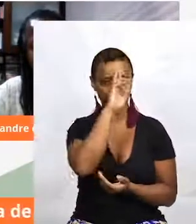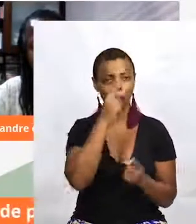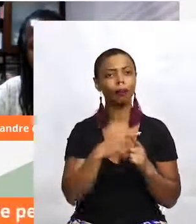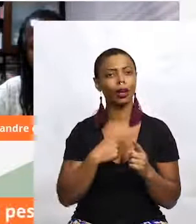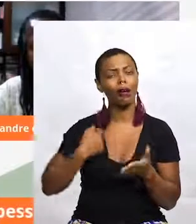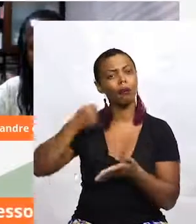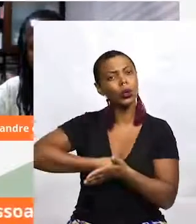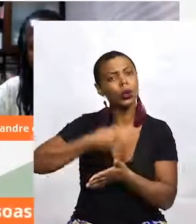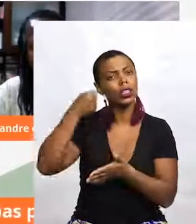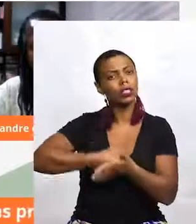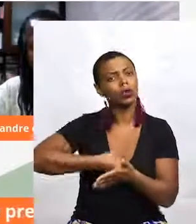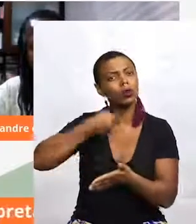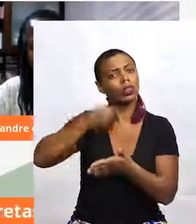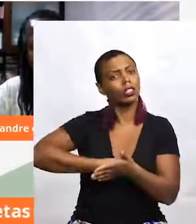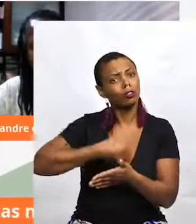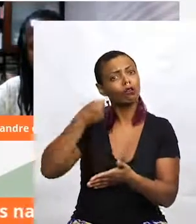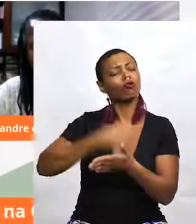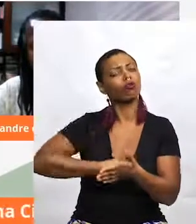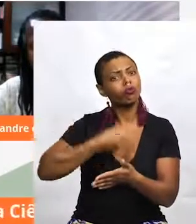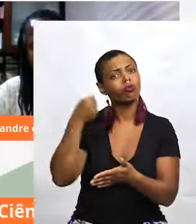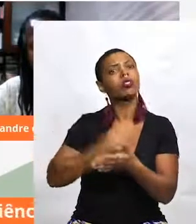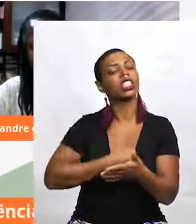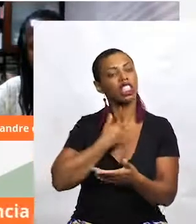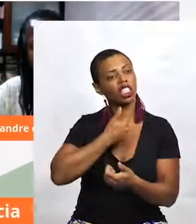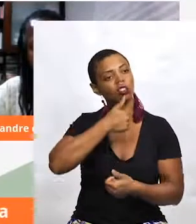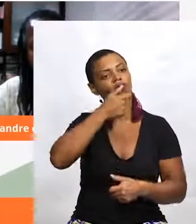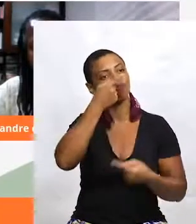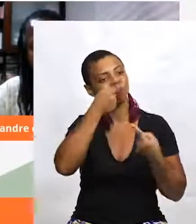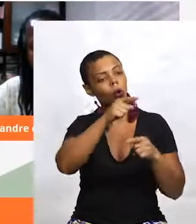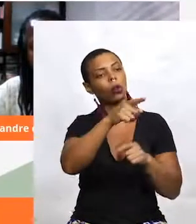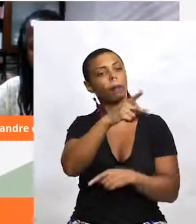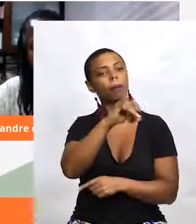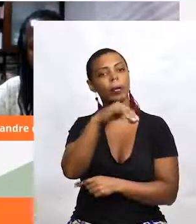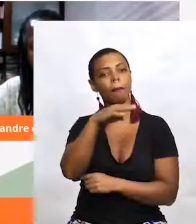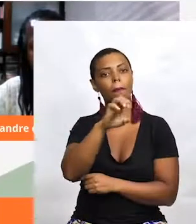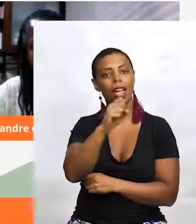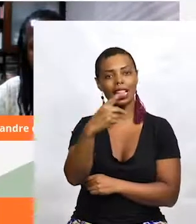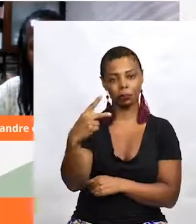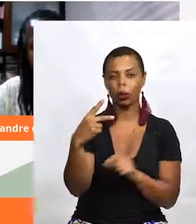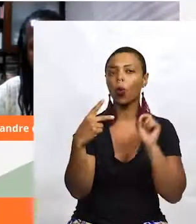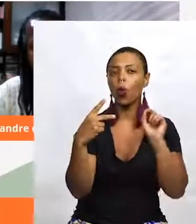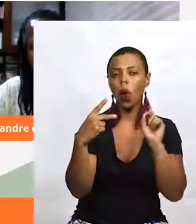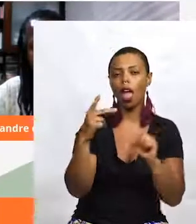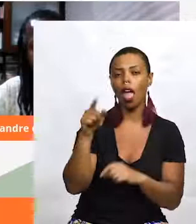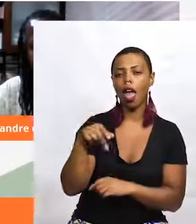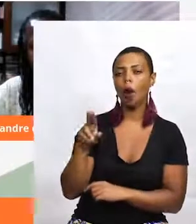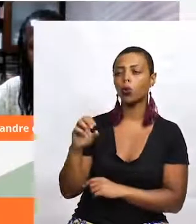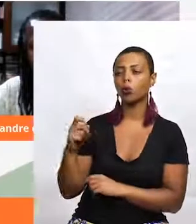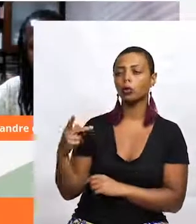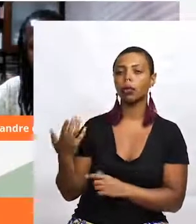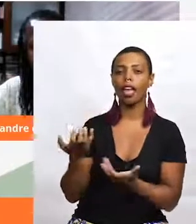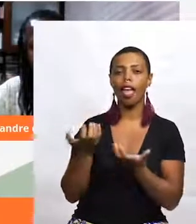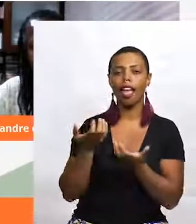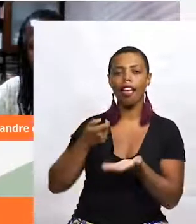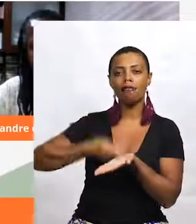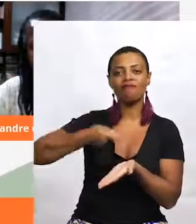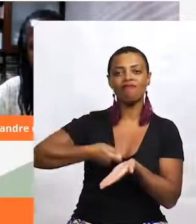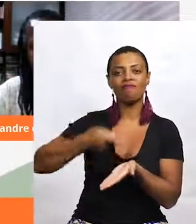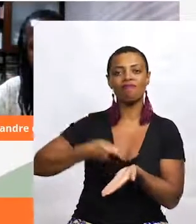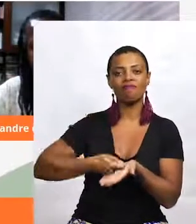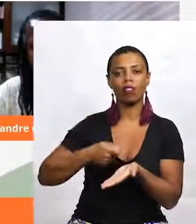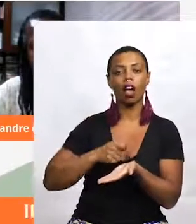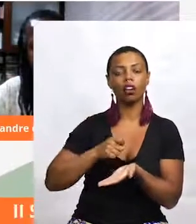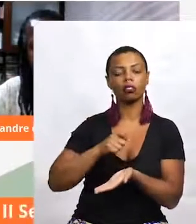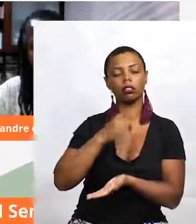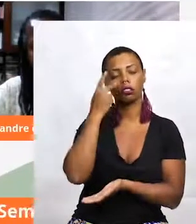uma das mais árduas críticas do PIMESP, que era o que a USP queria enfiar a goela abaixo da sociedade paulista e